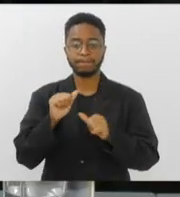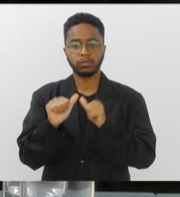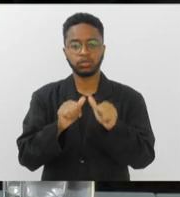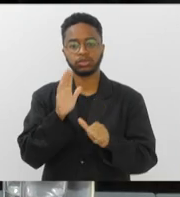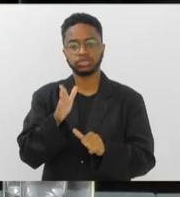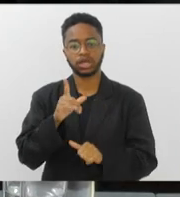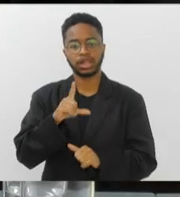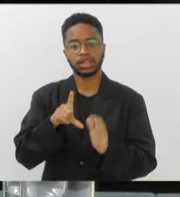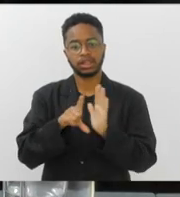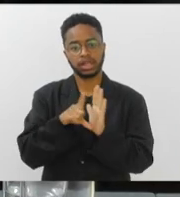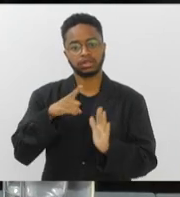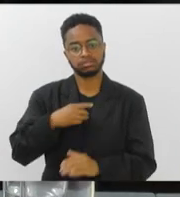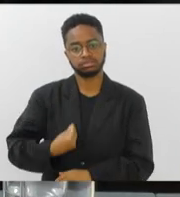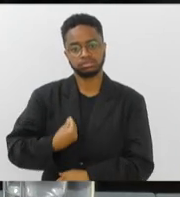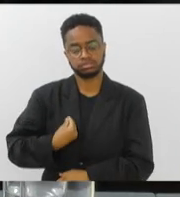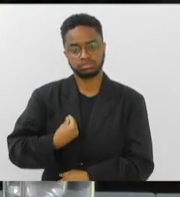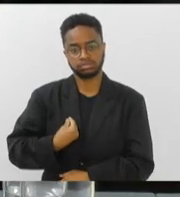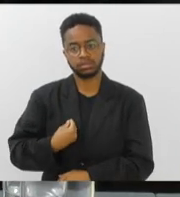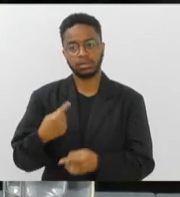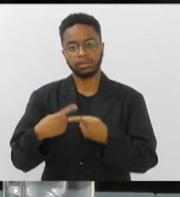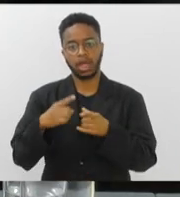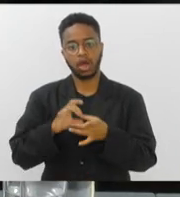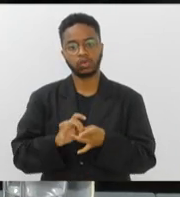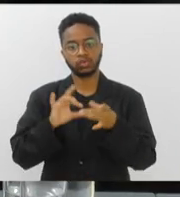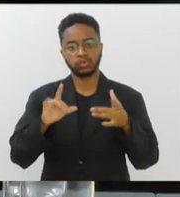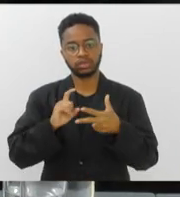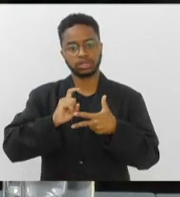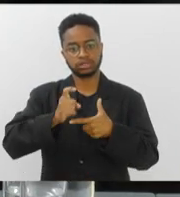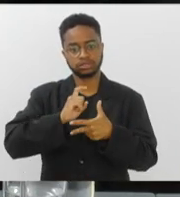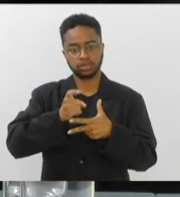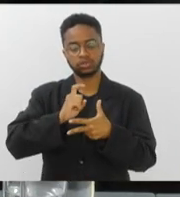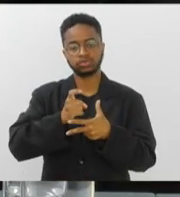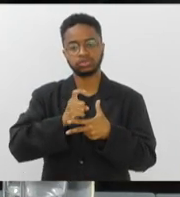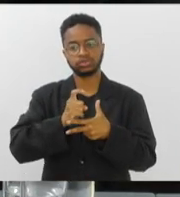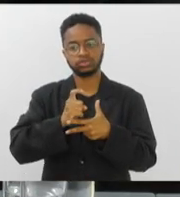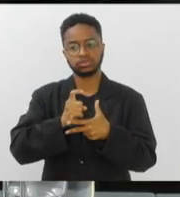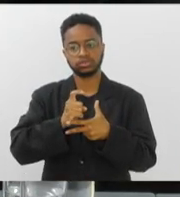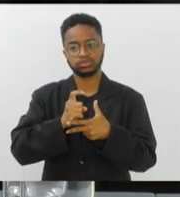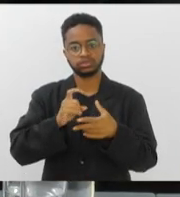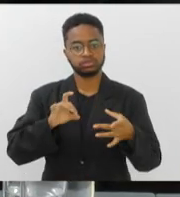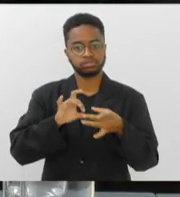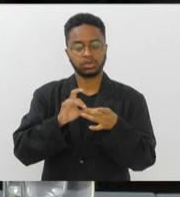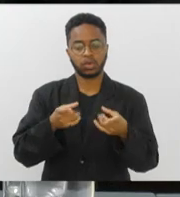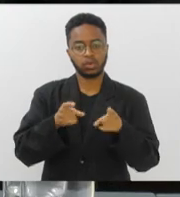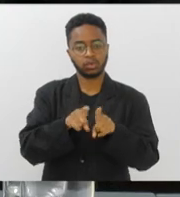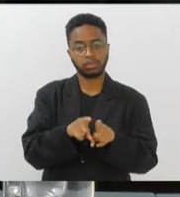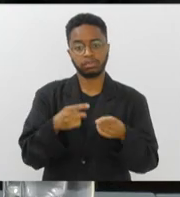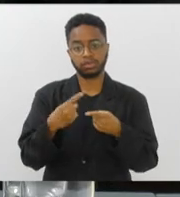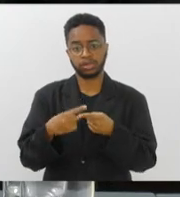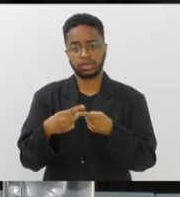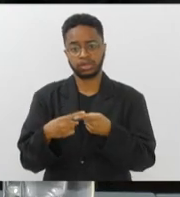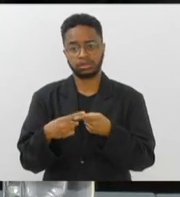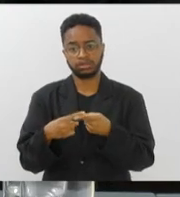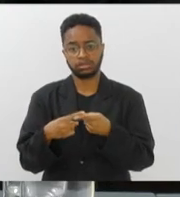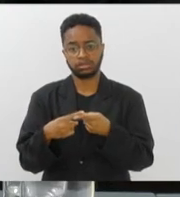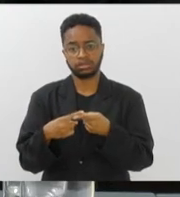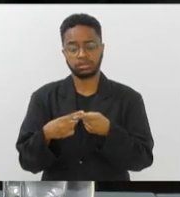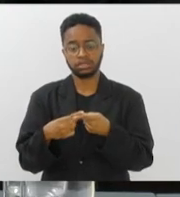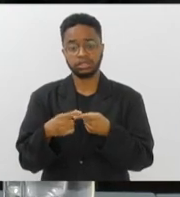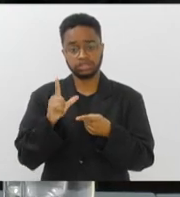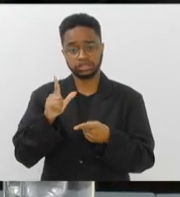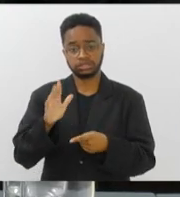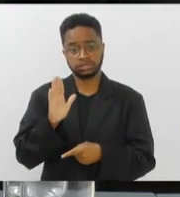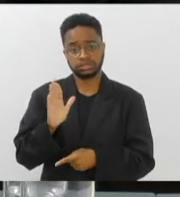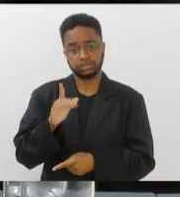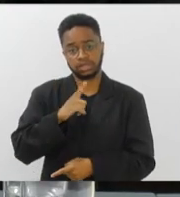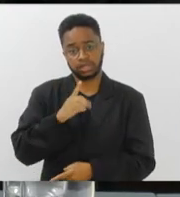lei existente, entendeu? Que pois autoriza não, o Poder Executivo a participar dos consórcios. Então, se à medida que ele está... Já existe